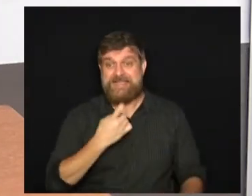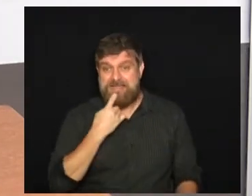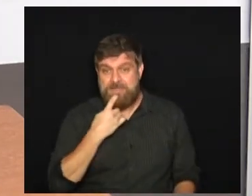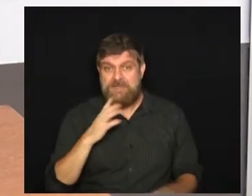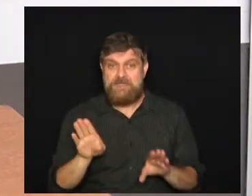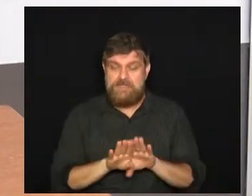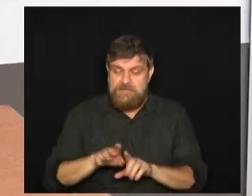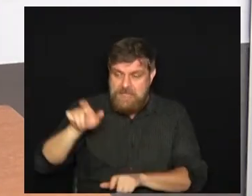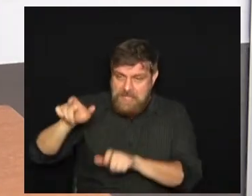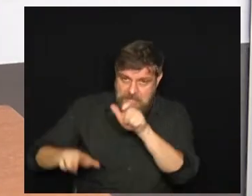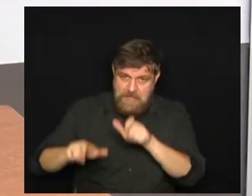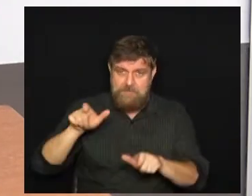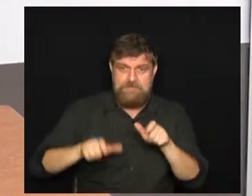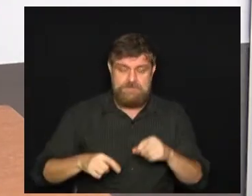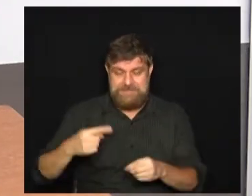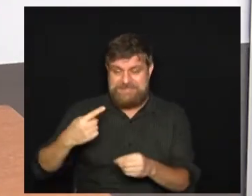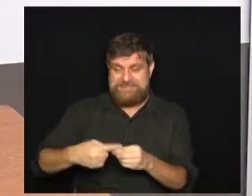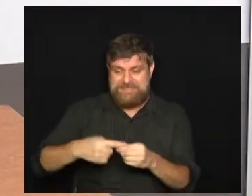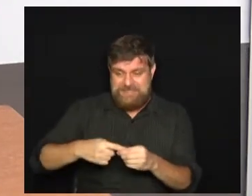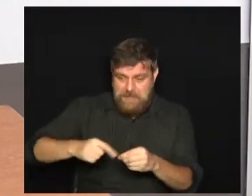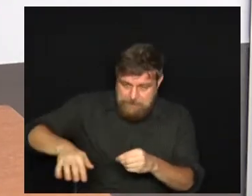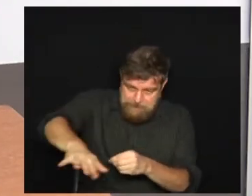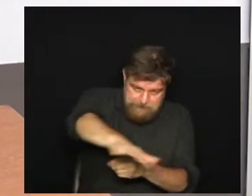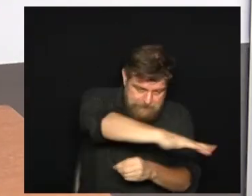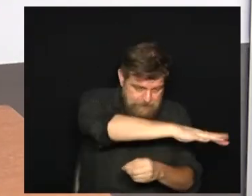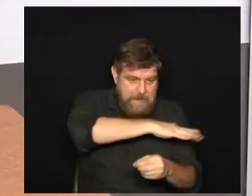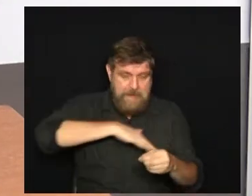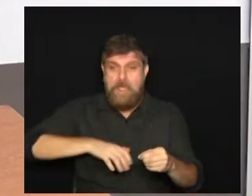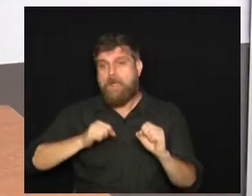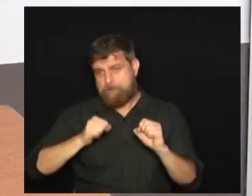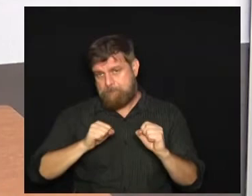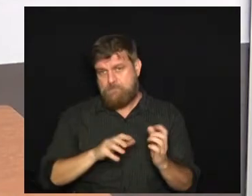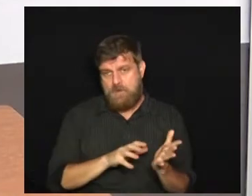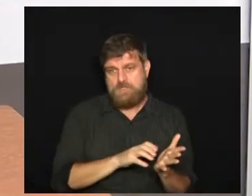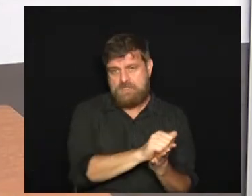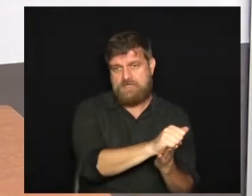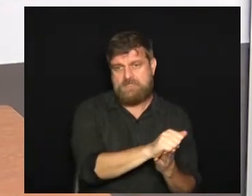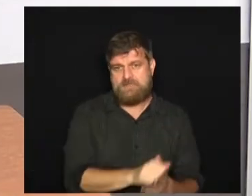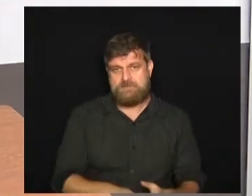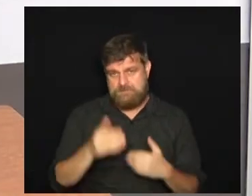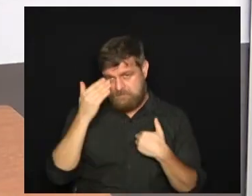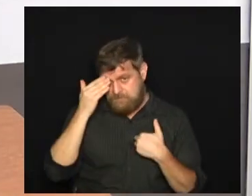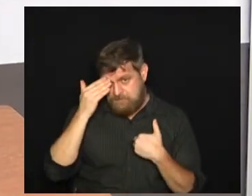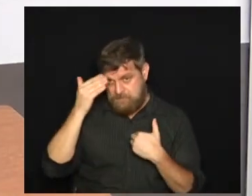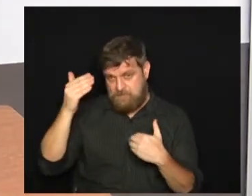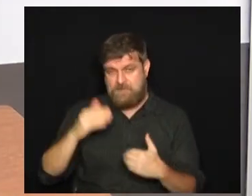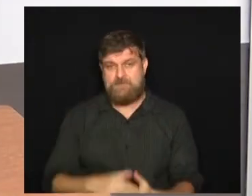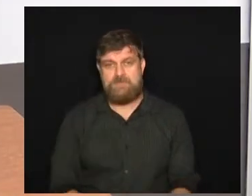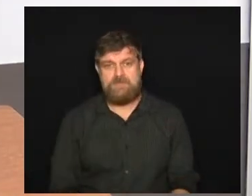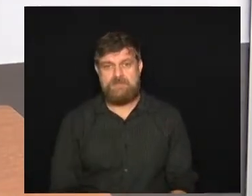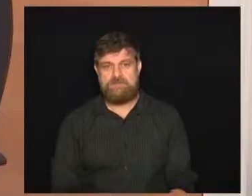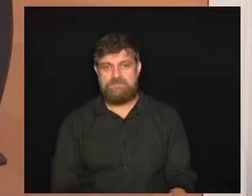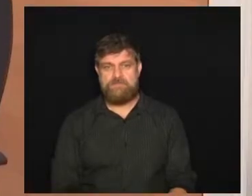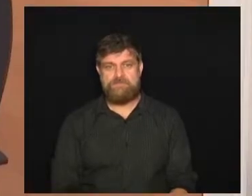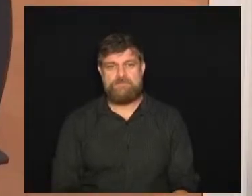as pessoas da RMC também, para fazer o cadastro, né? Ah, entendi. Obrigada. Tá? Nada.